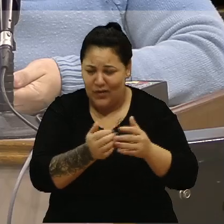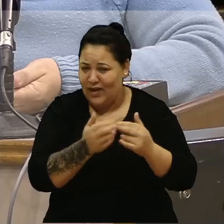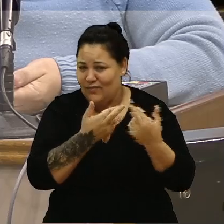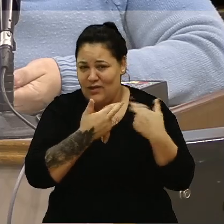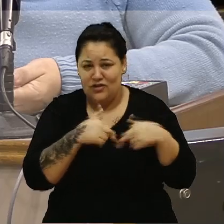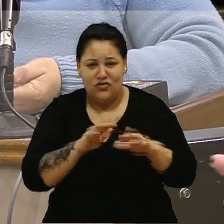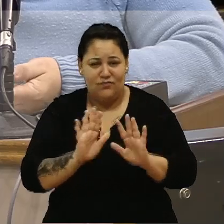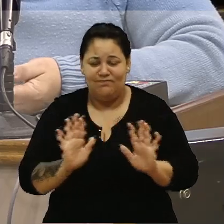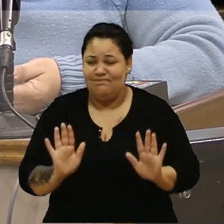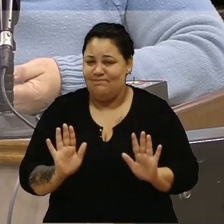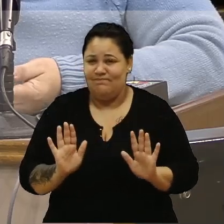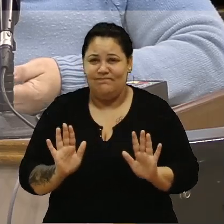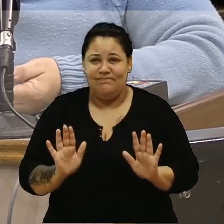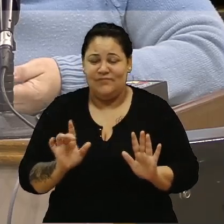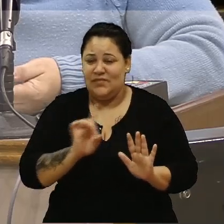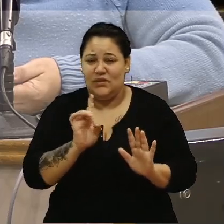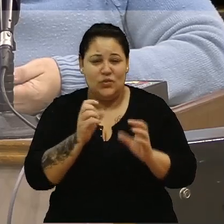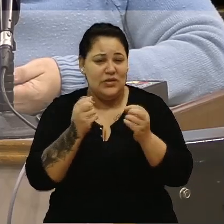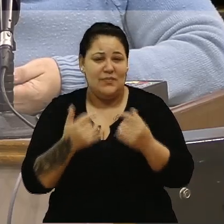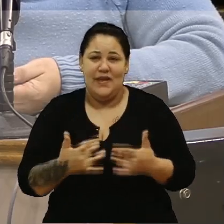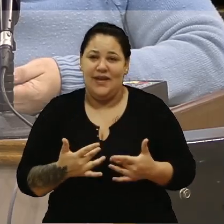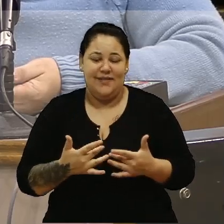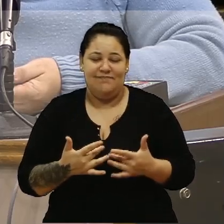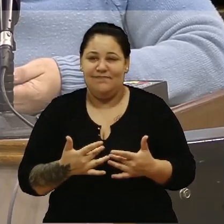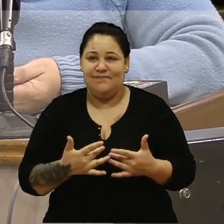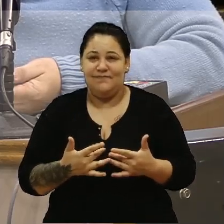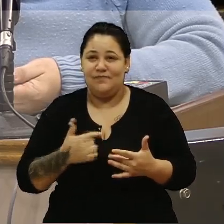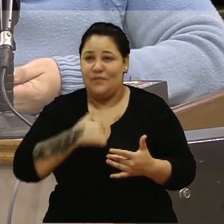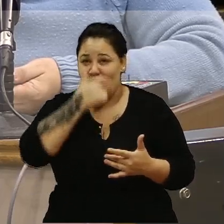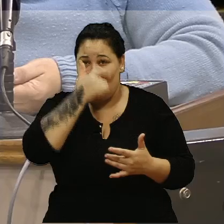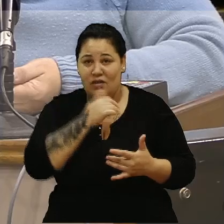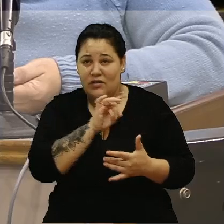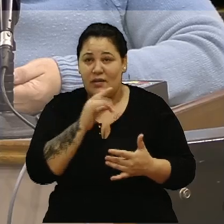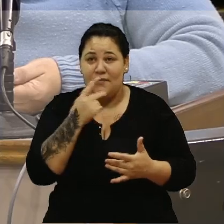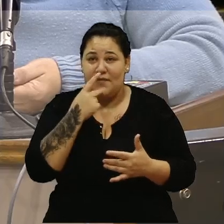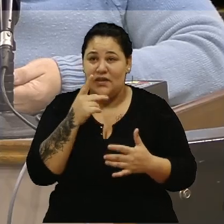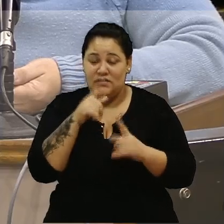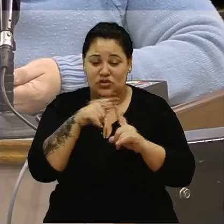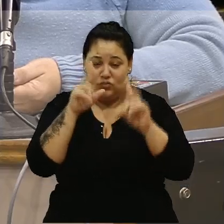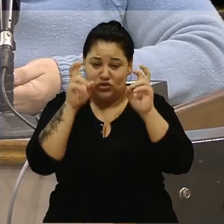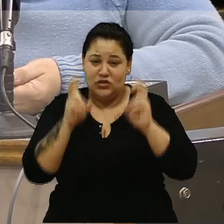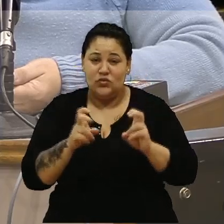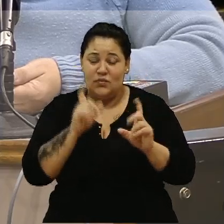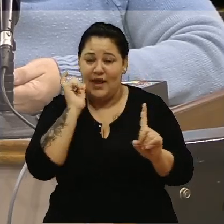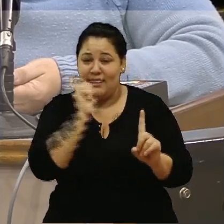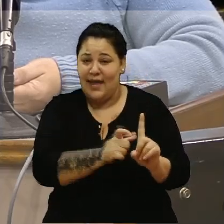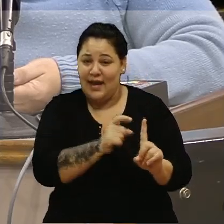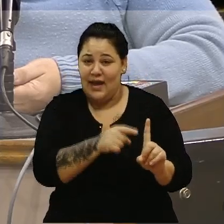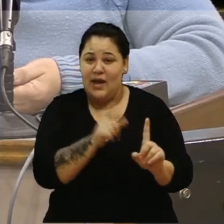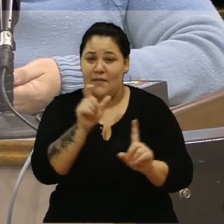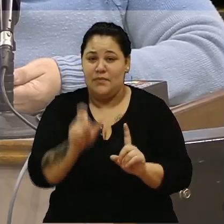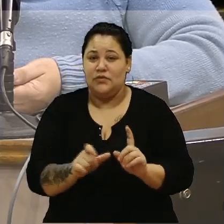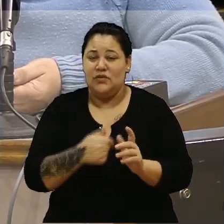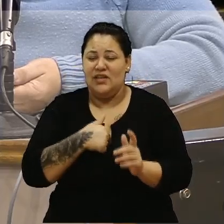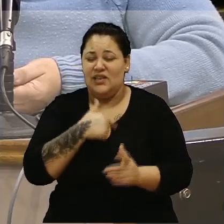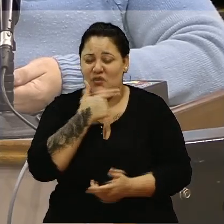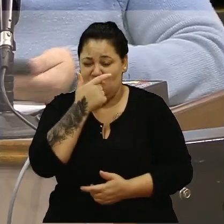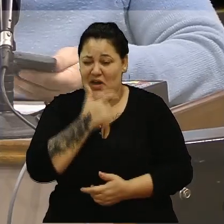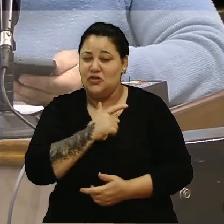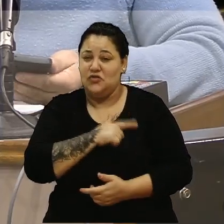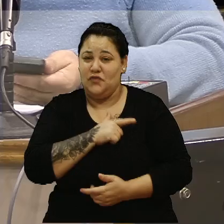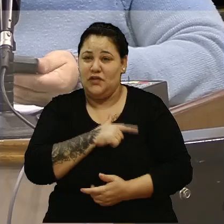não importa, isso não justifica. Eu acho que não deve ser tocado nesse tipo de assunto para ofender as pessoas. Eu acho feio,